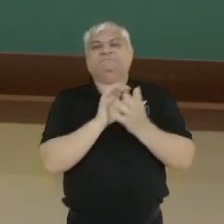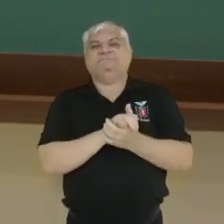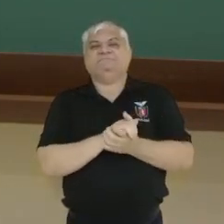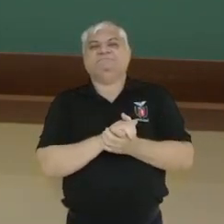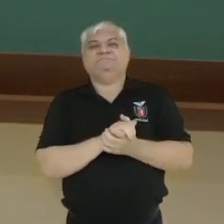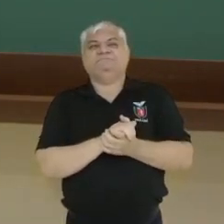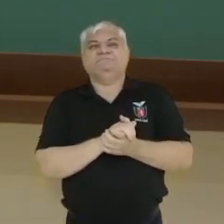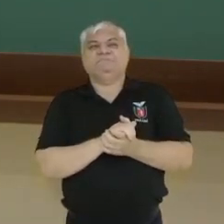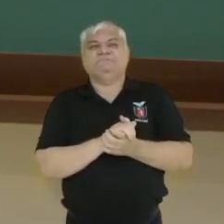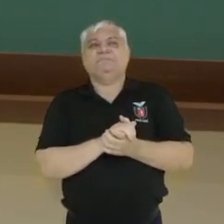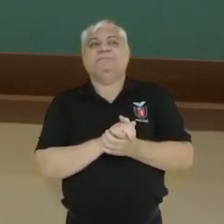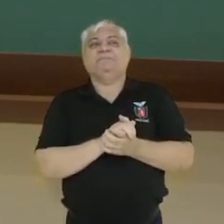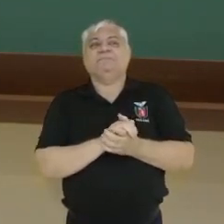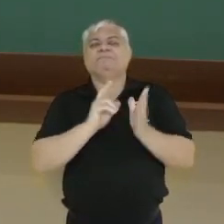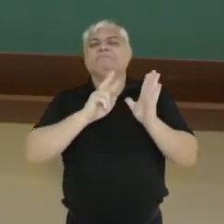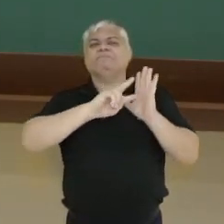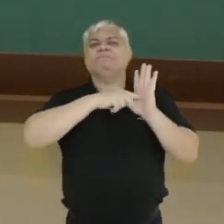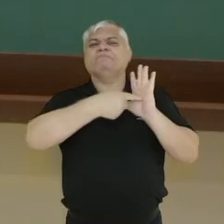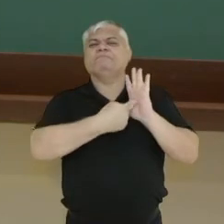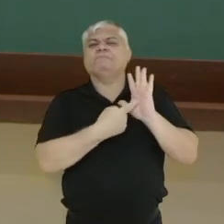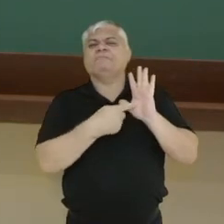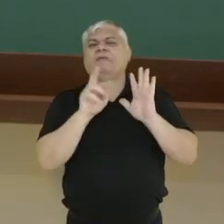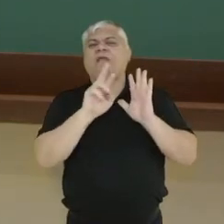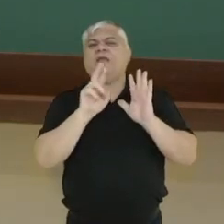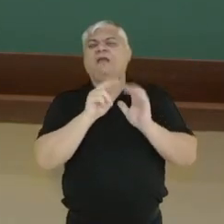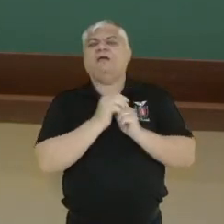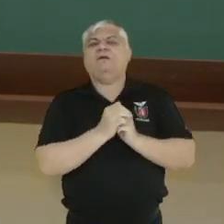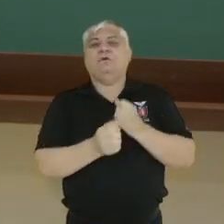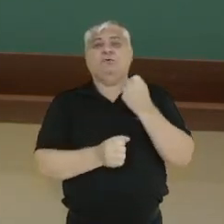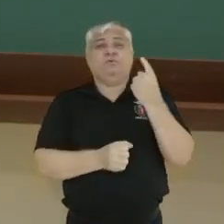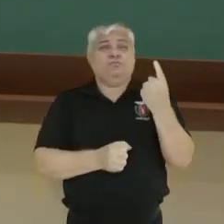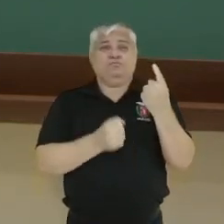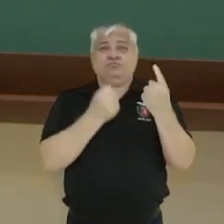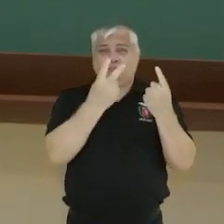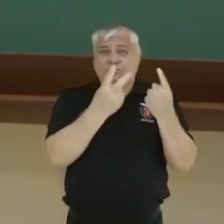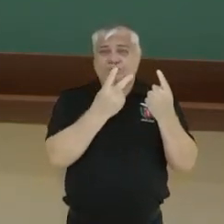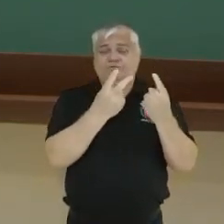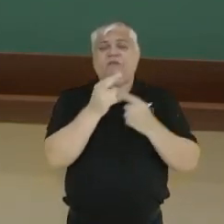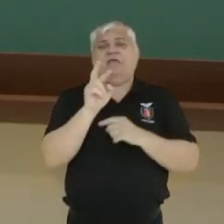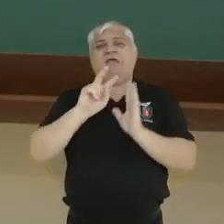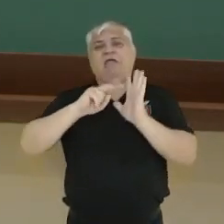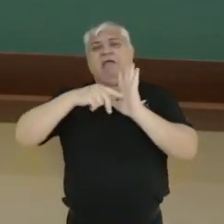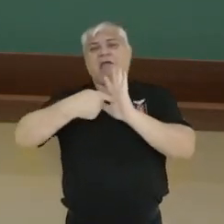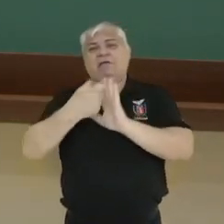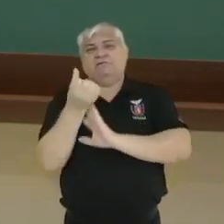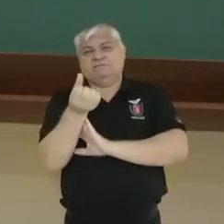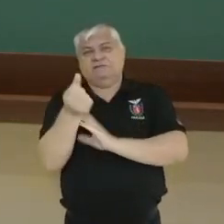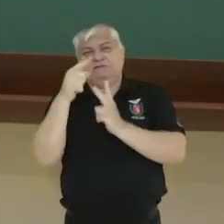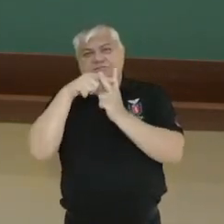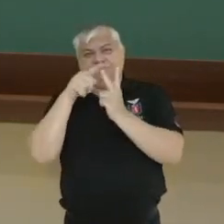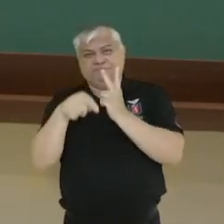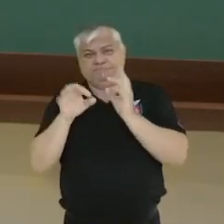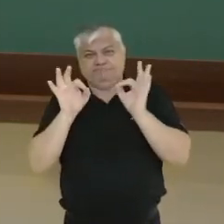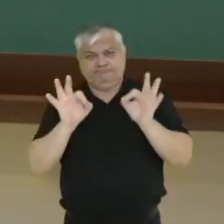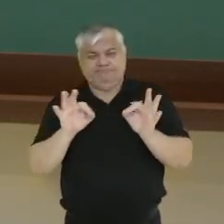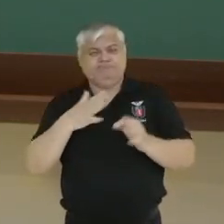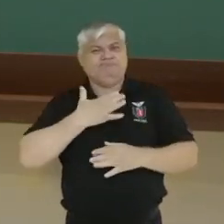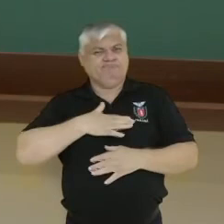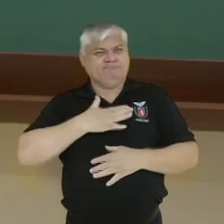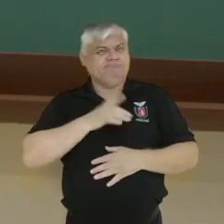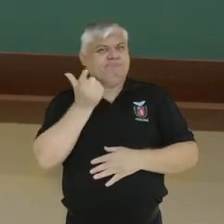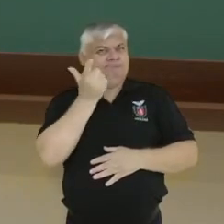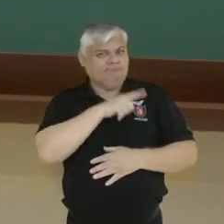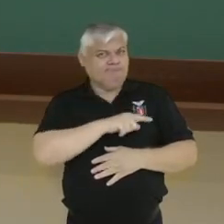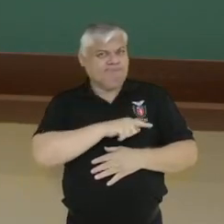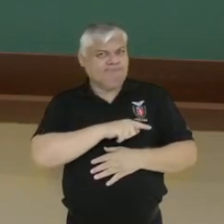6. O centro dessa nossa circunferência é 1 e 2, e o raio, raiz de 6. Tranquilo, gente? Acredito que agora